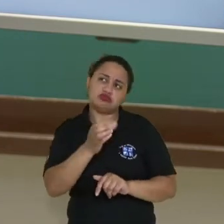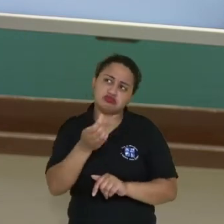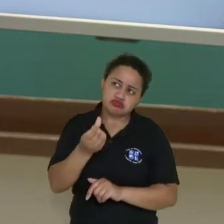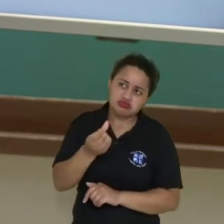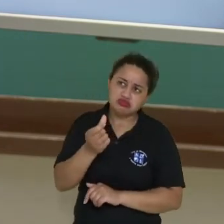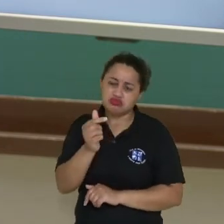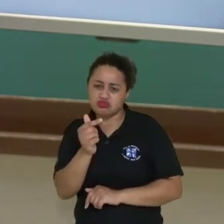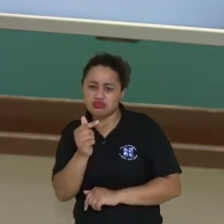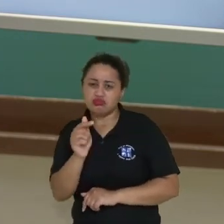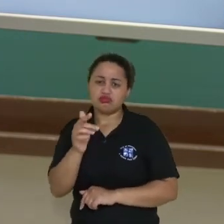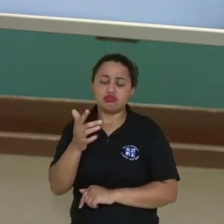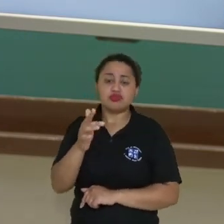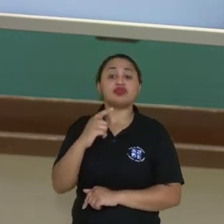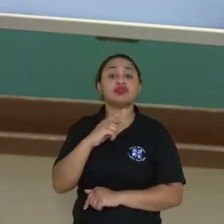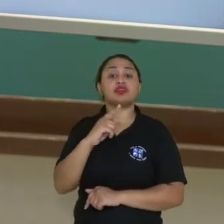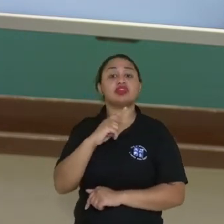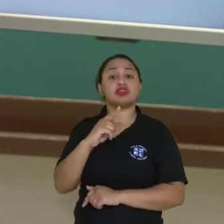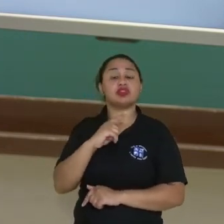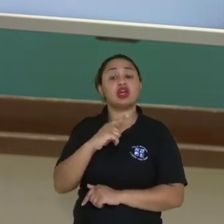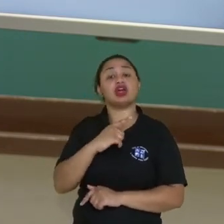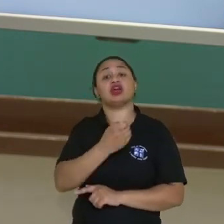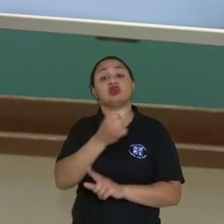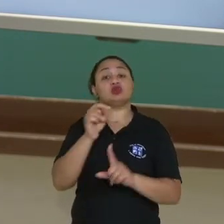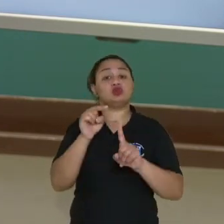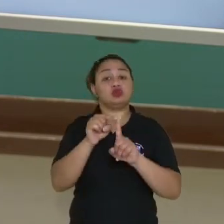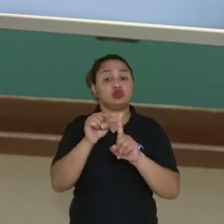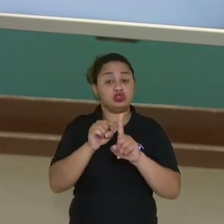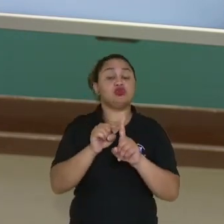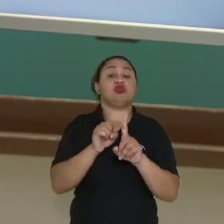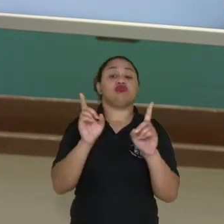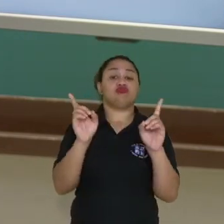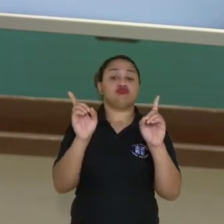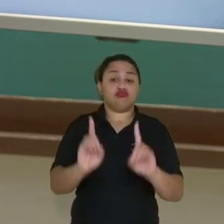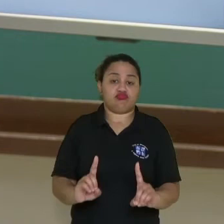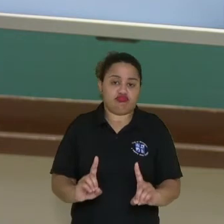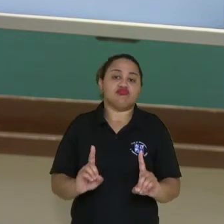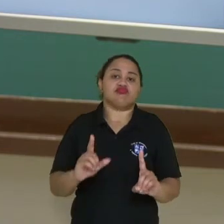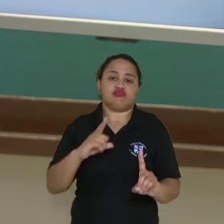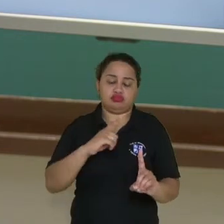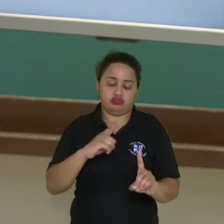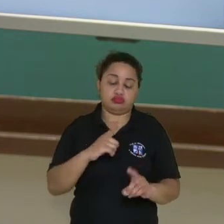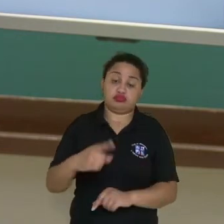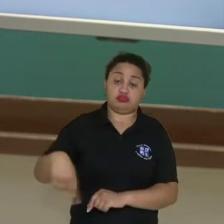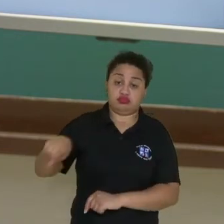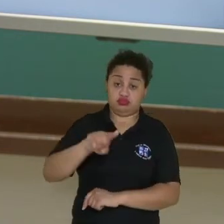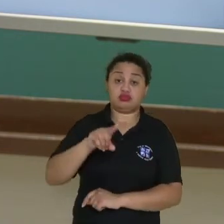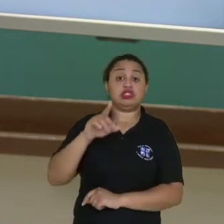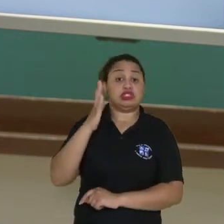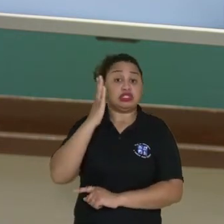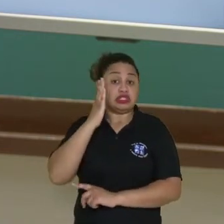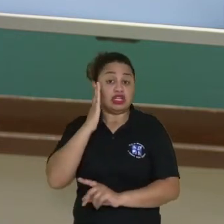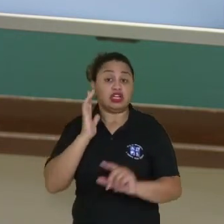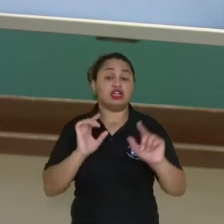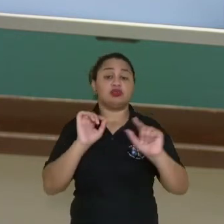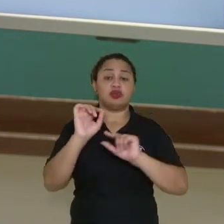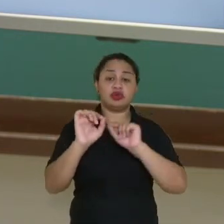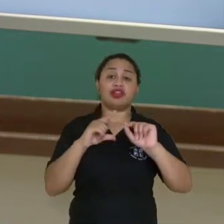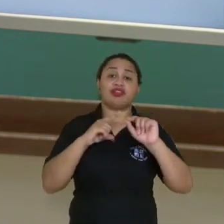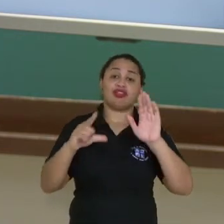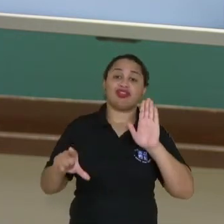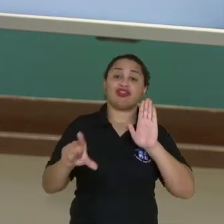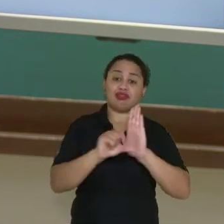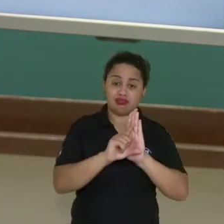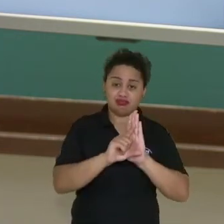6 brasileiros apresentam algum tipo de deficiência. E como vocês sabem, já ouviram falar, existem aí as leis